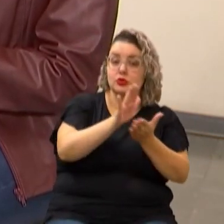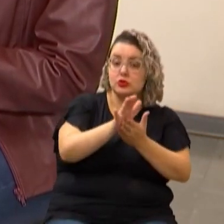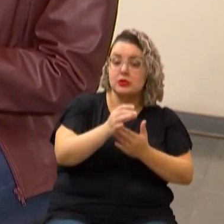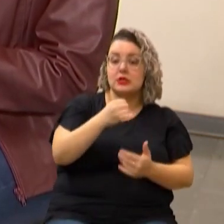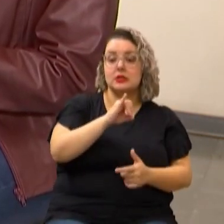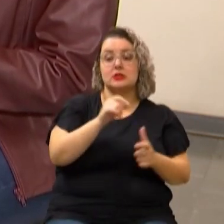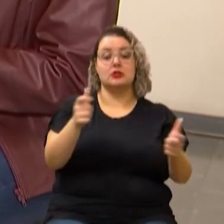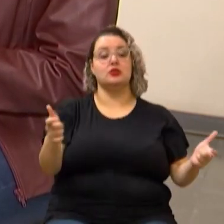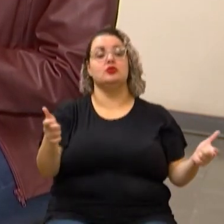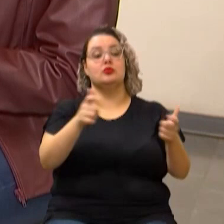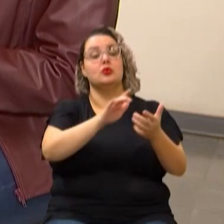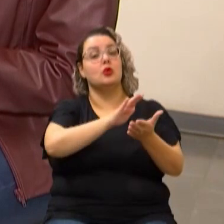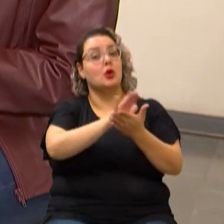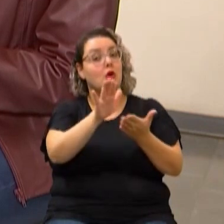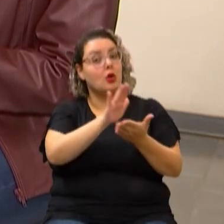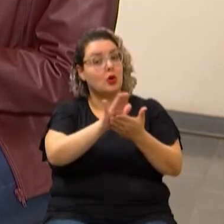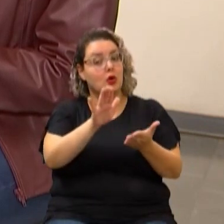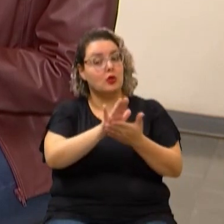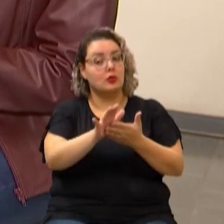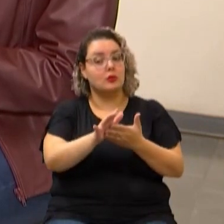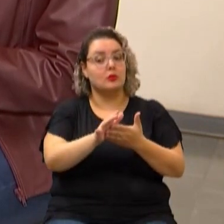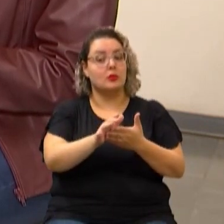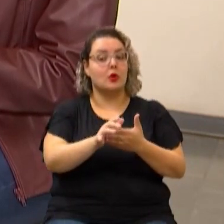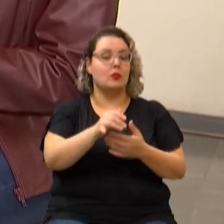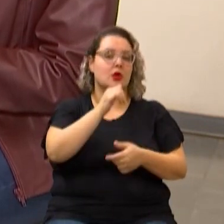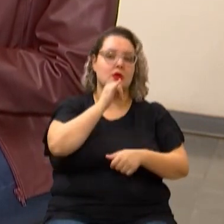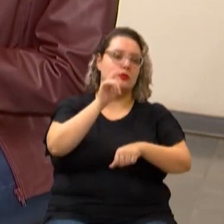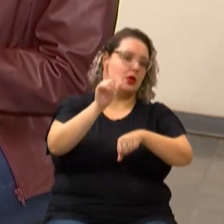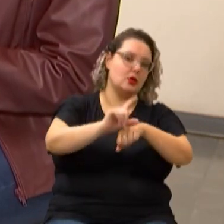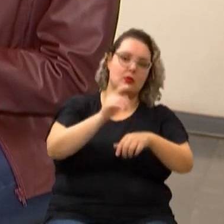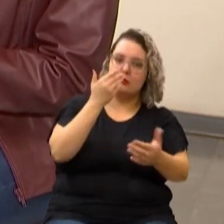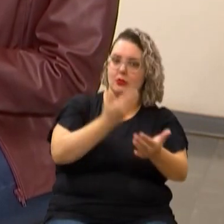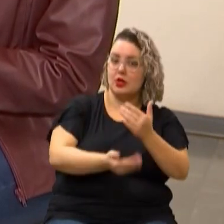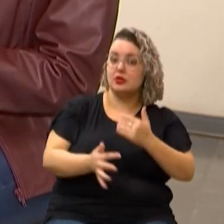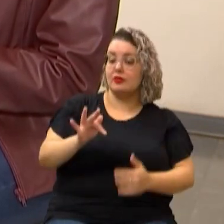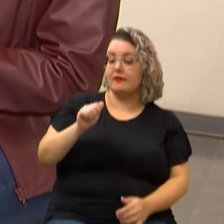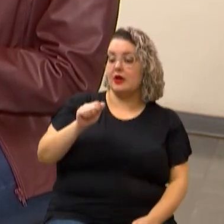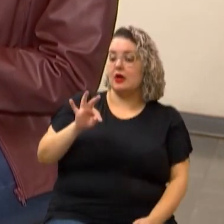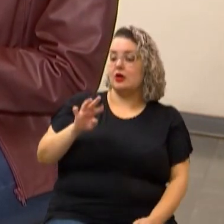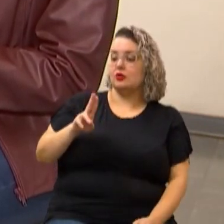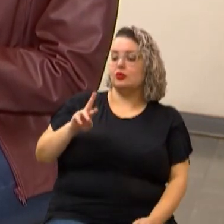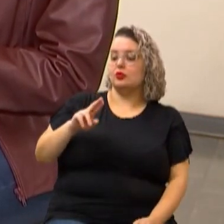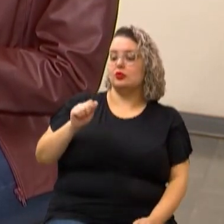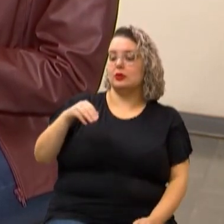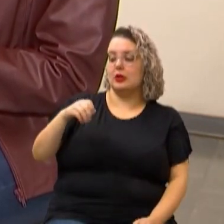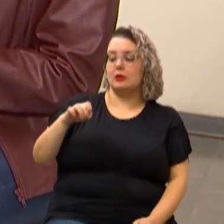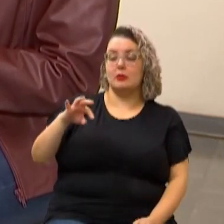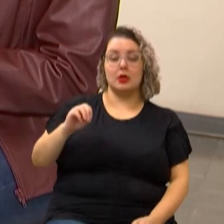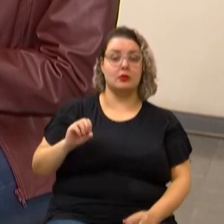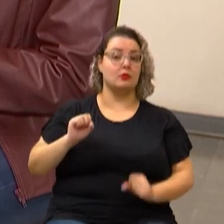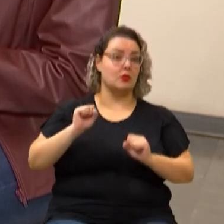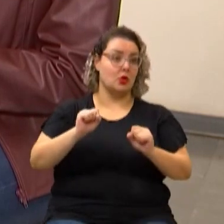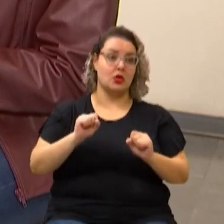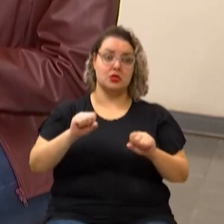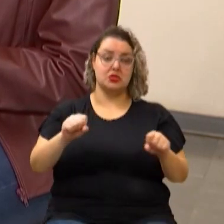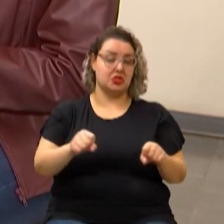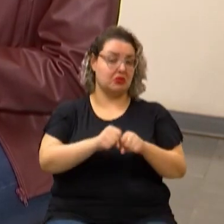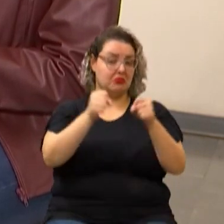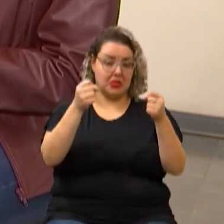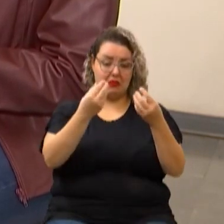que o governo, ele inclusive precisa de dinheiro para se manter. Se o governo precisa de dinheiro para